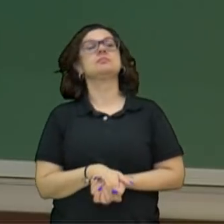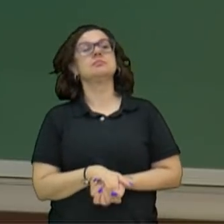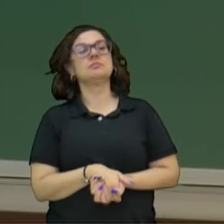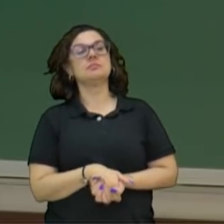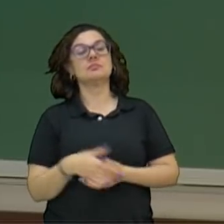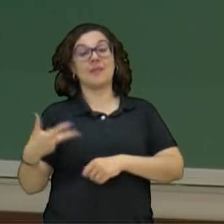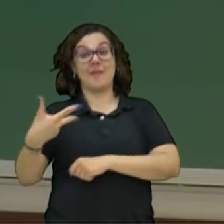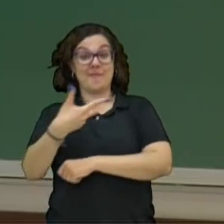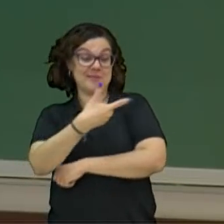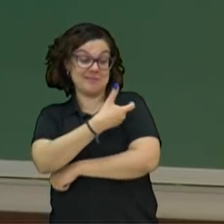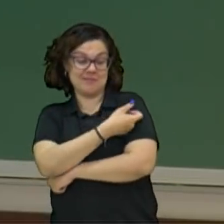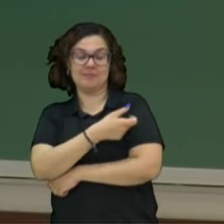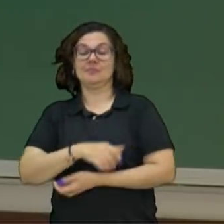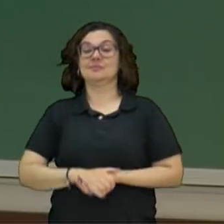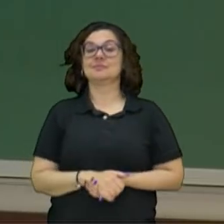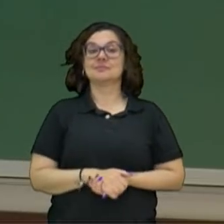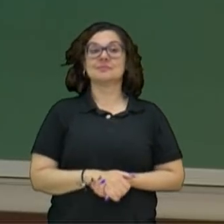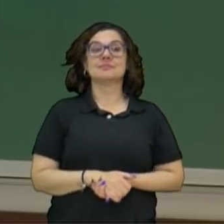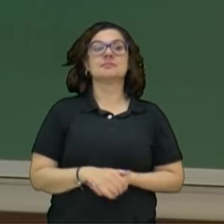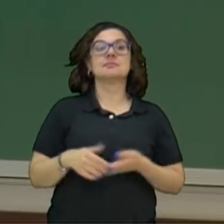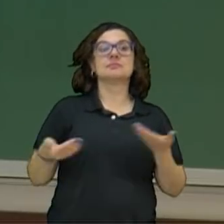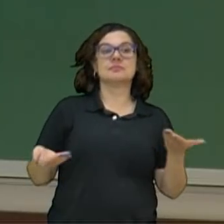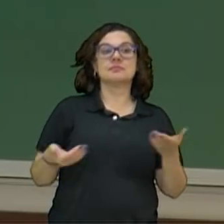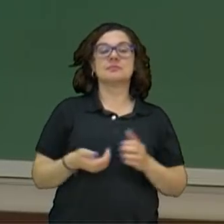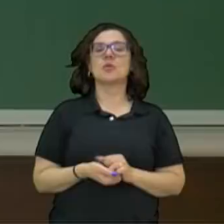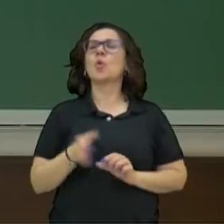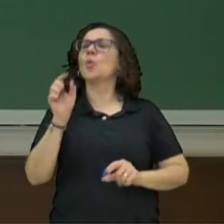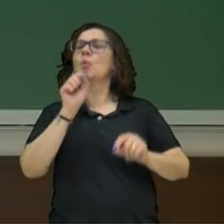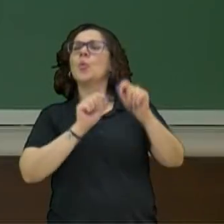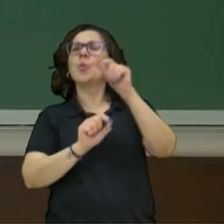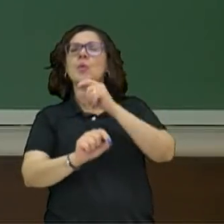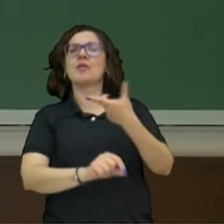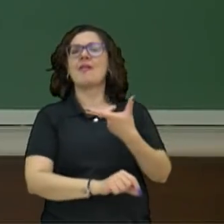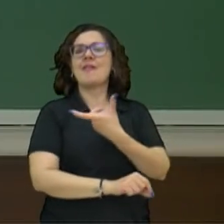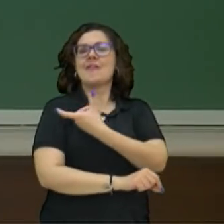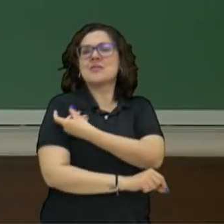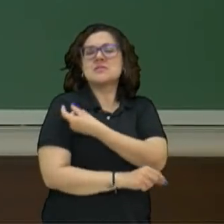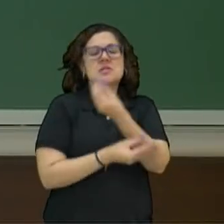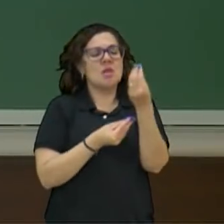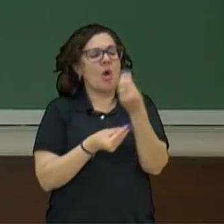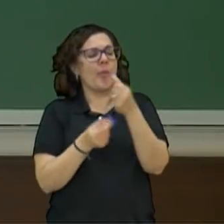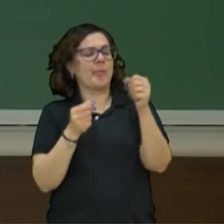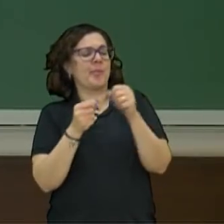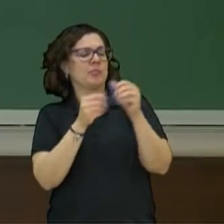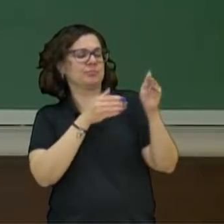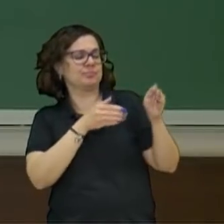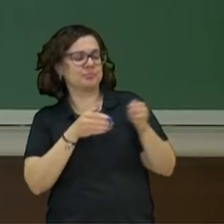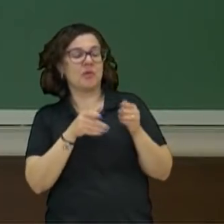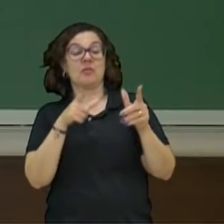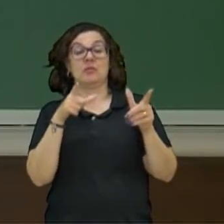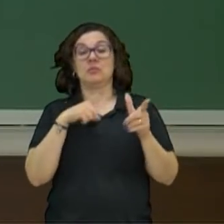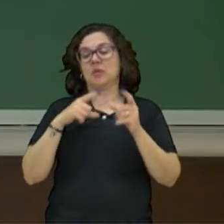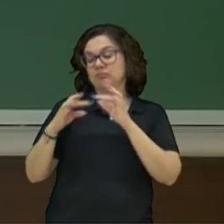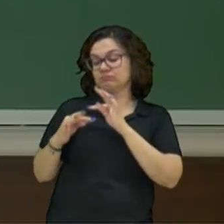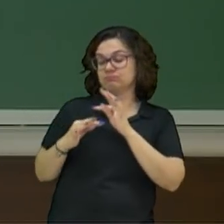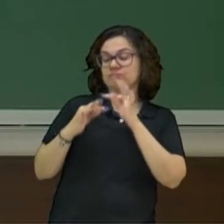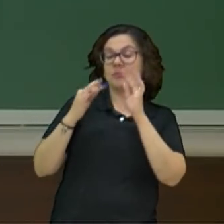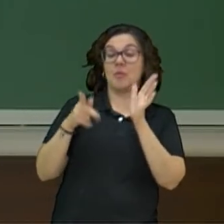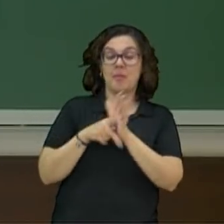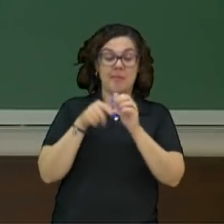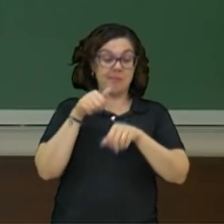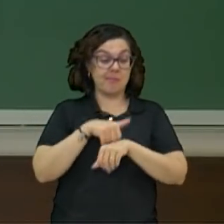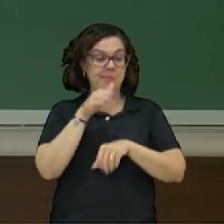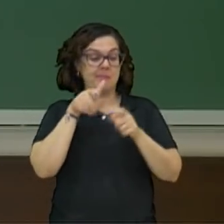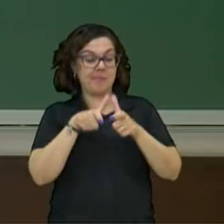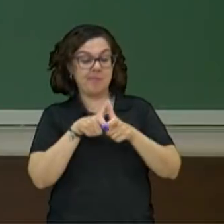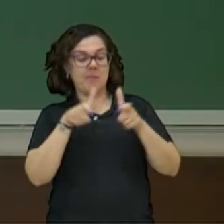pelas vacinas. O que é uma vacina? Como que ela é feita, tá? Tem várias técnicas, mas a